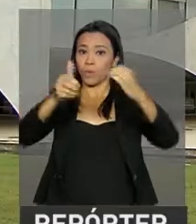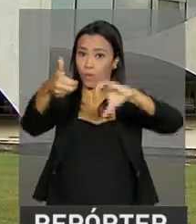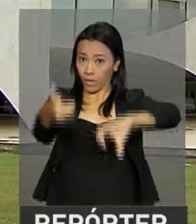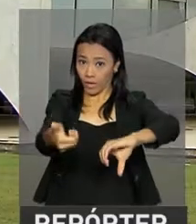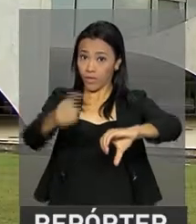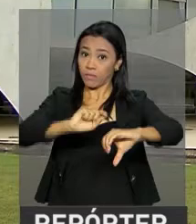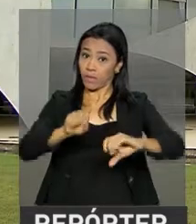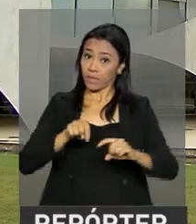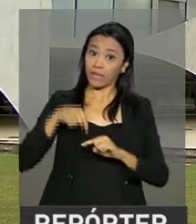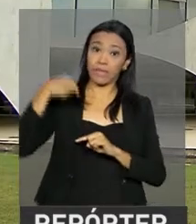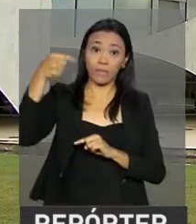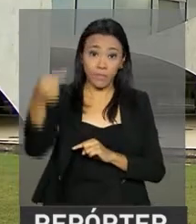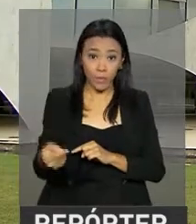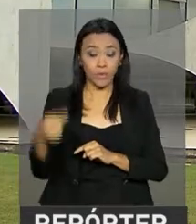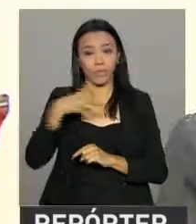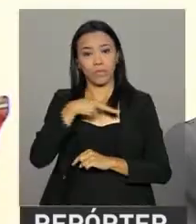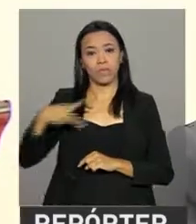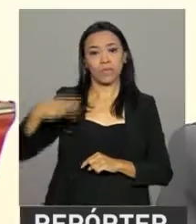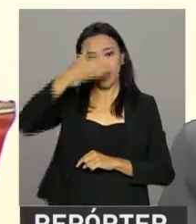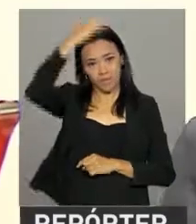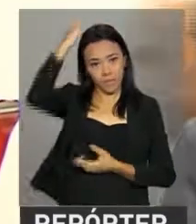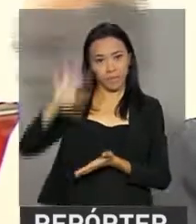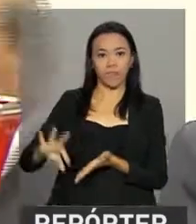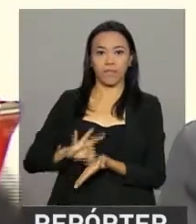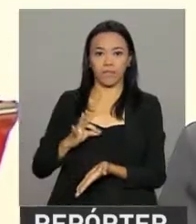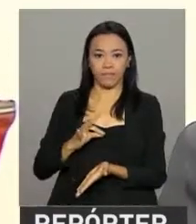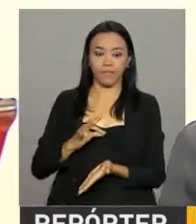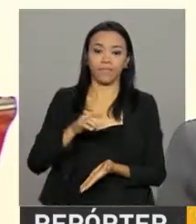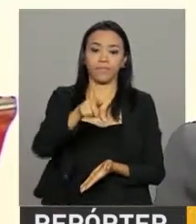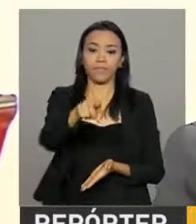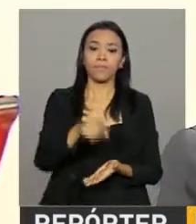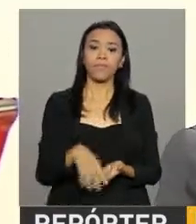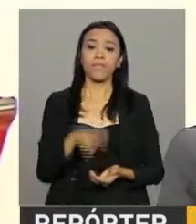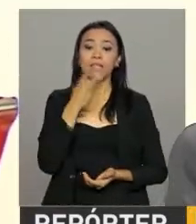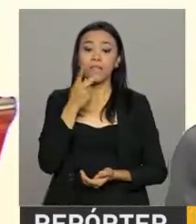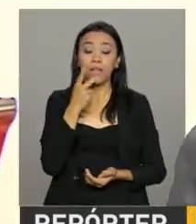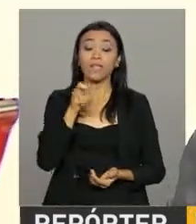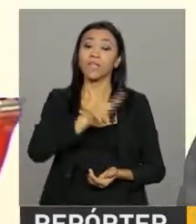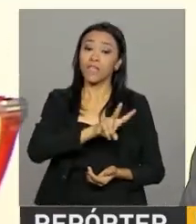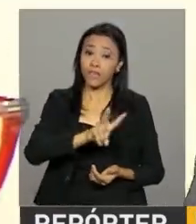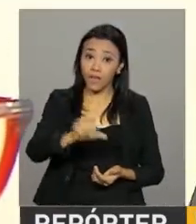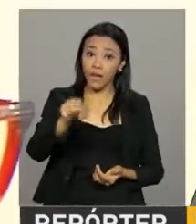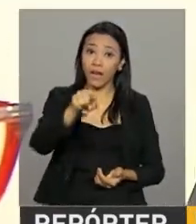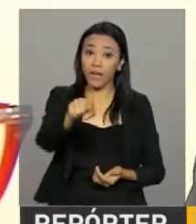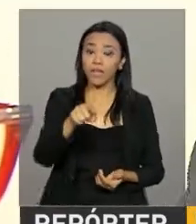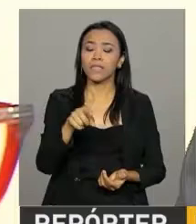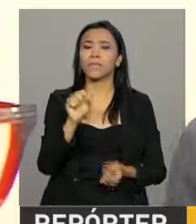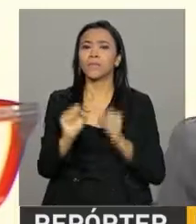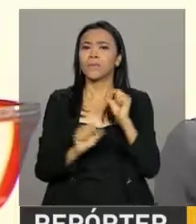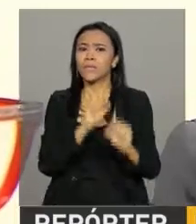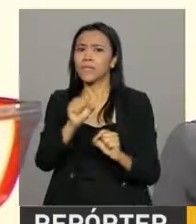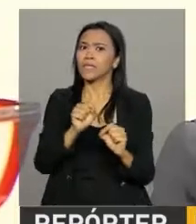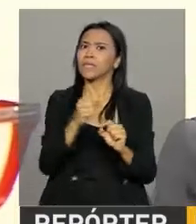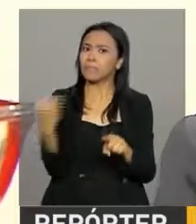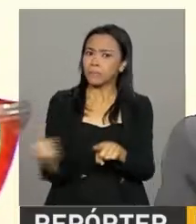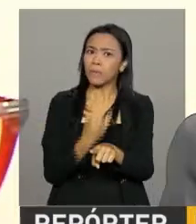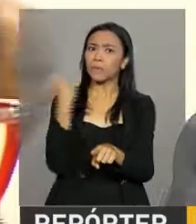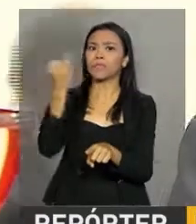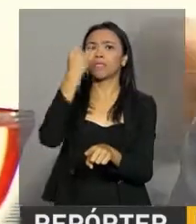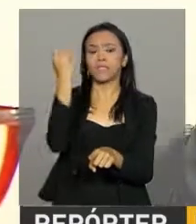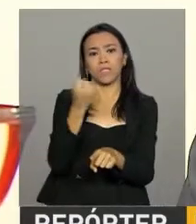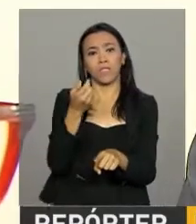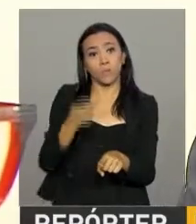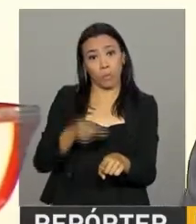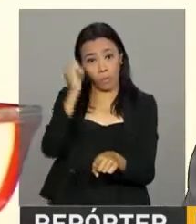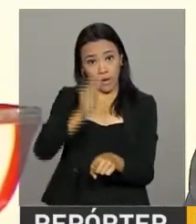segue para sanção presidencial dará ao brasil e ao mercado uma finalização muito importante de que o